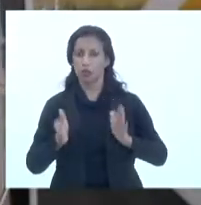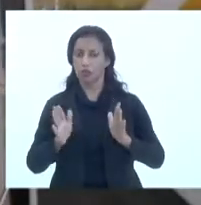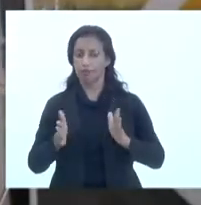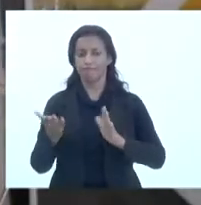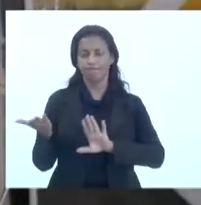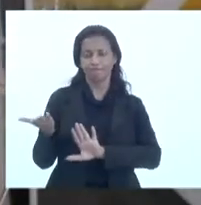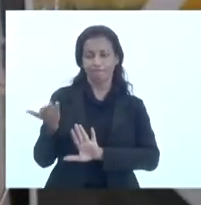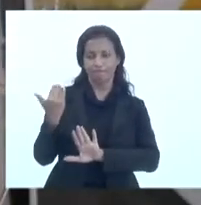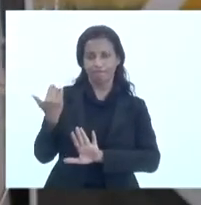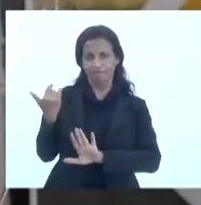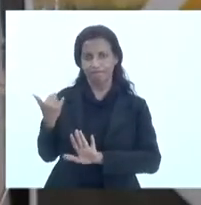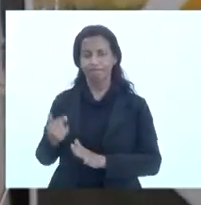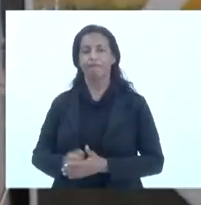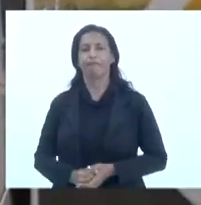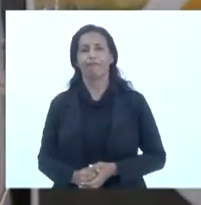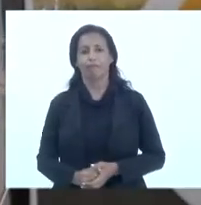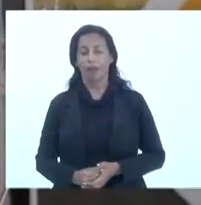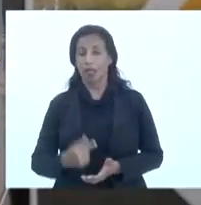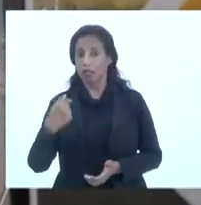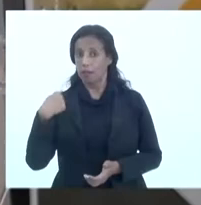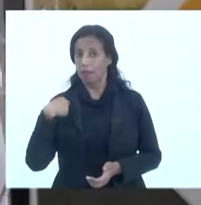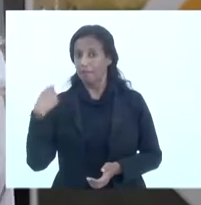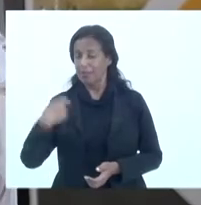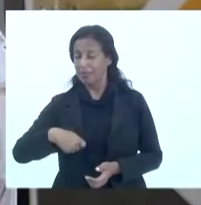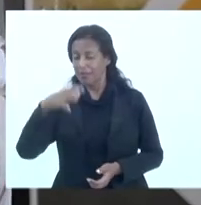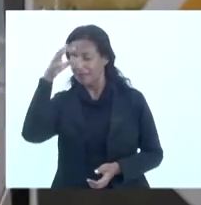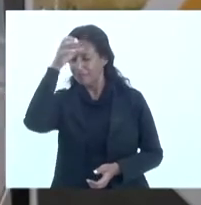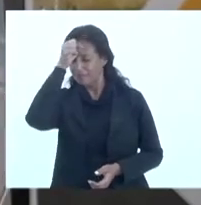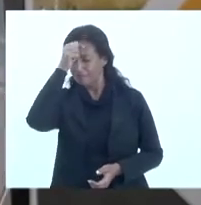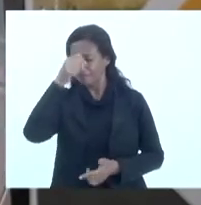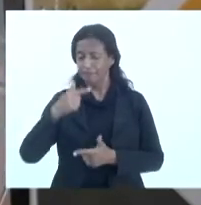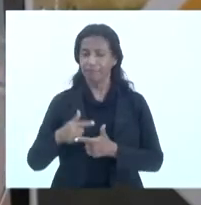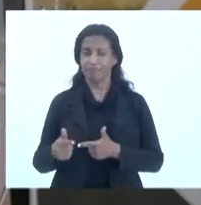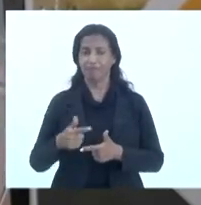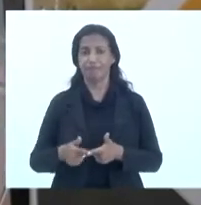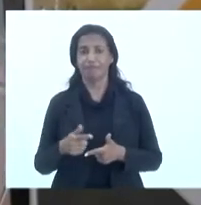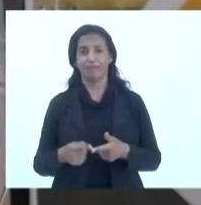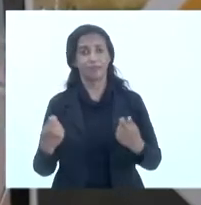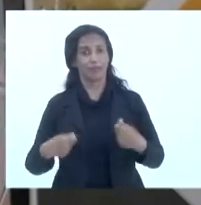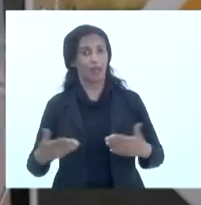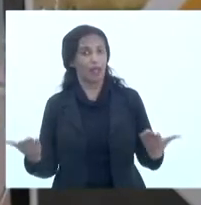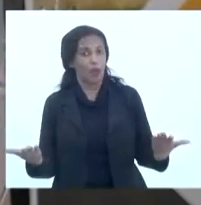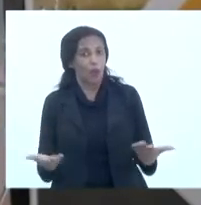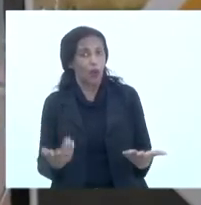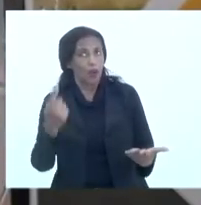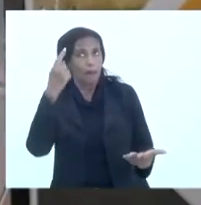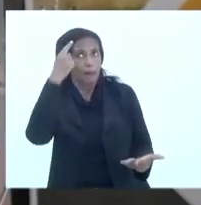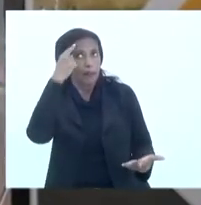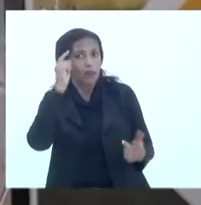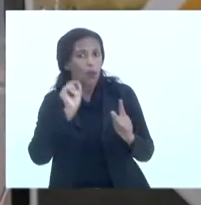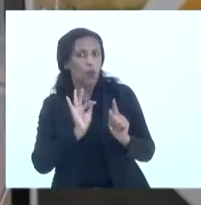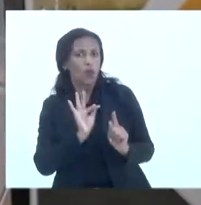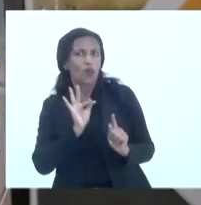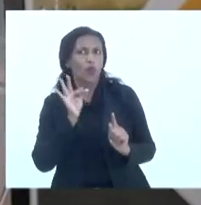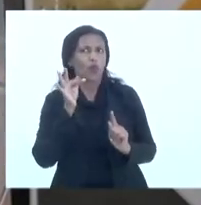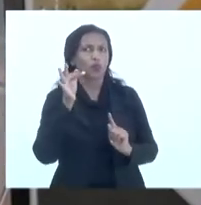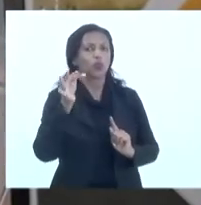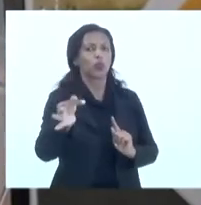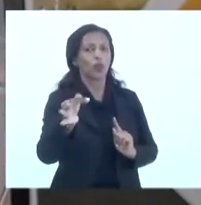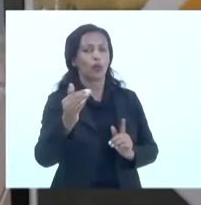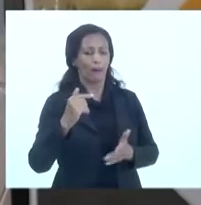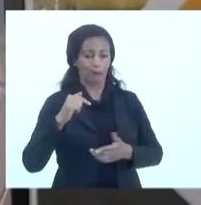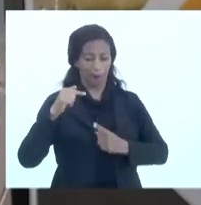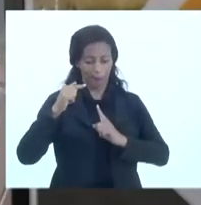no passado, a gente tem que aprender com esses problemas e temos que agora pensar no futuro, né? Pensar daqui para